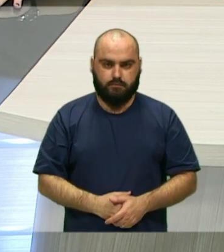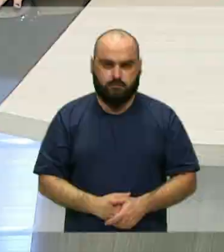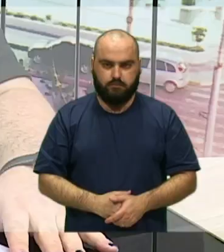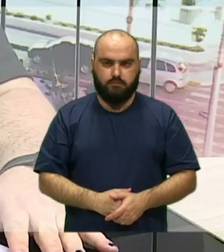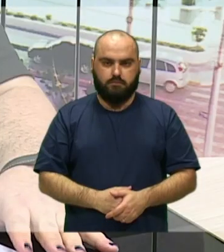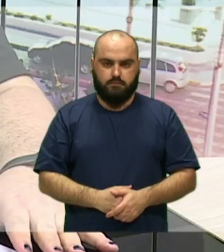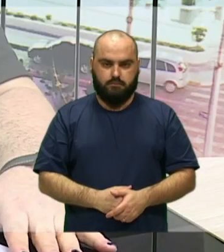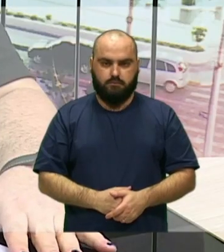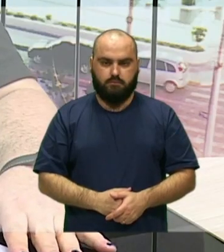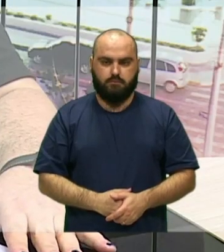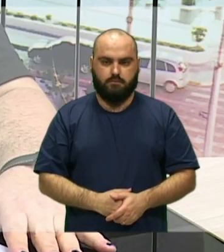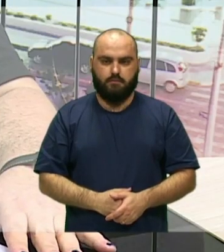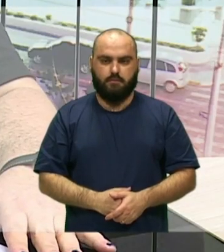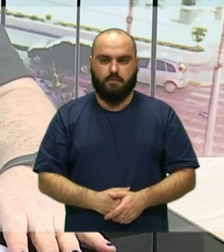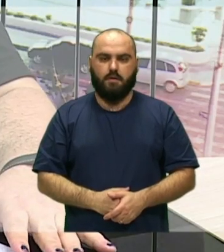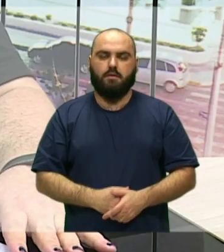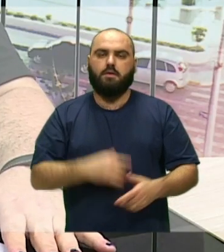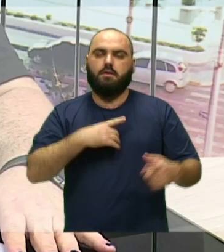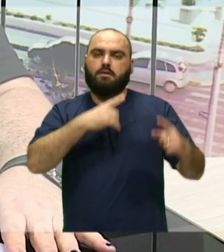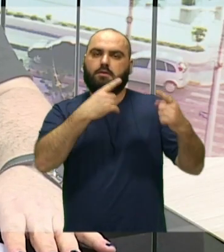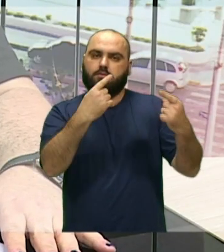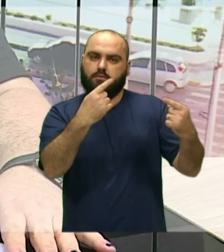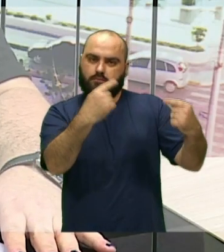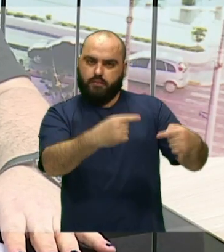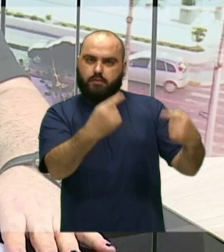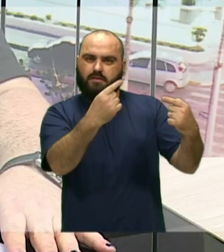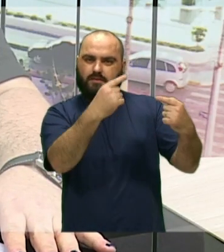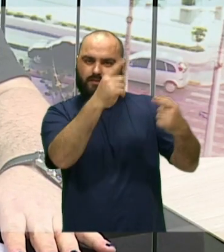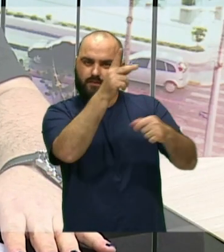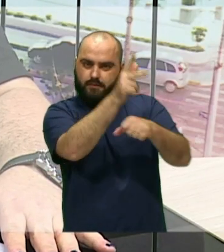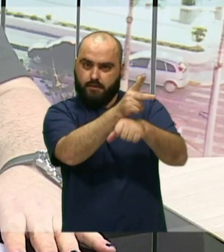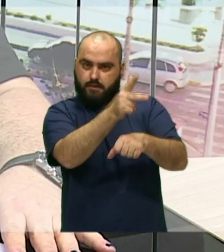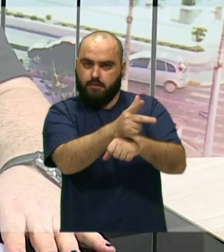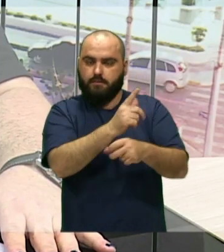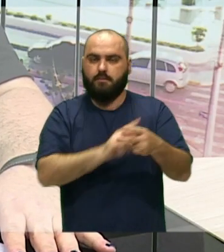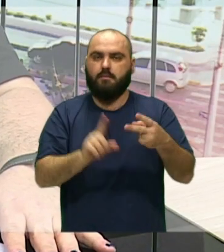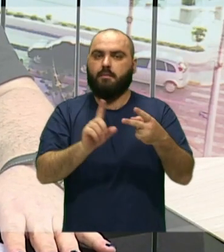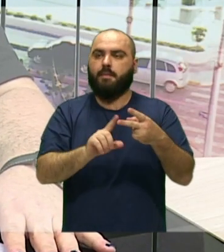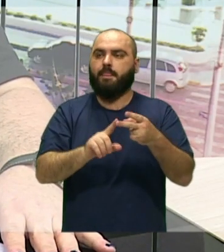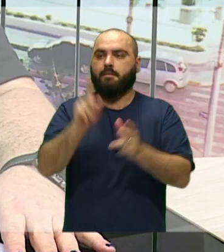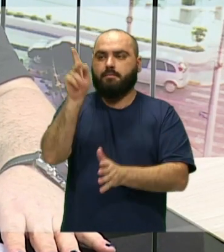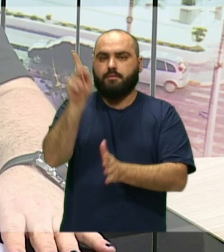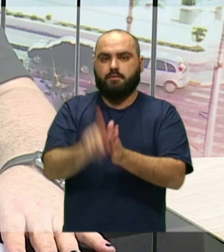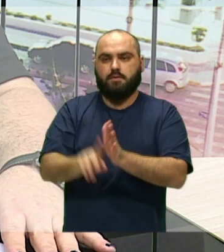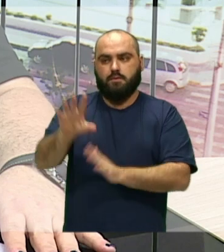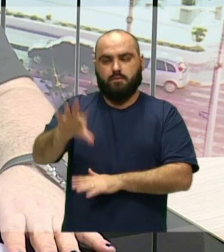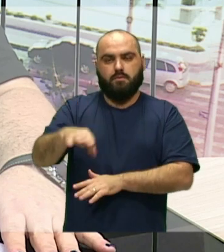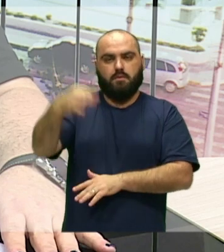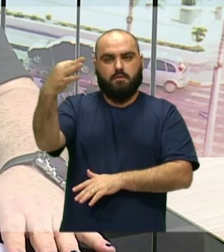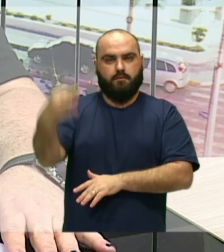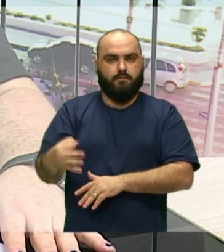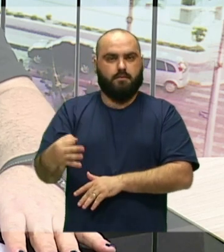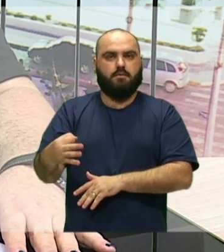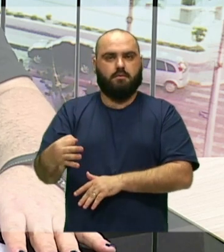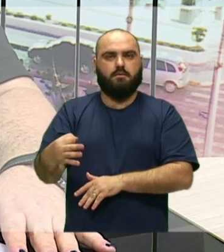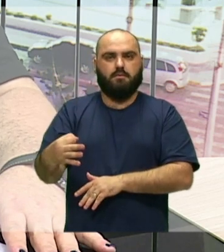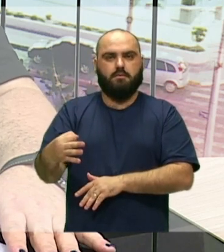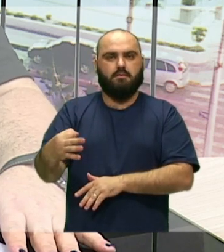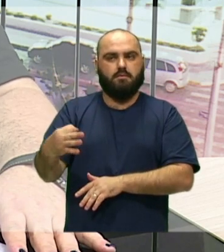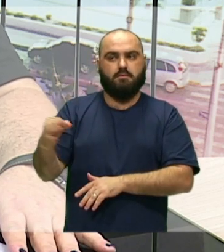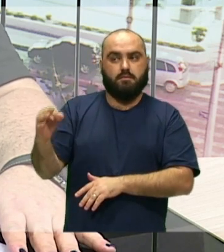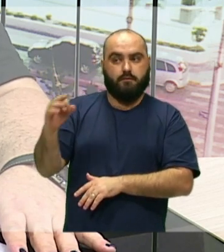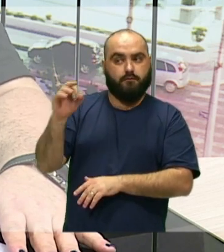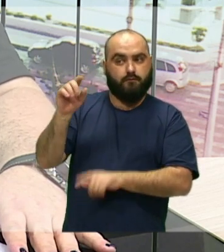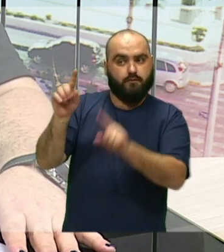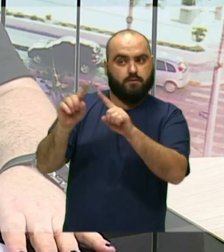aí né o concurso de vídeos que a gente já falou o programa de valorização e qualificação dos Servidores Públicos o progr